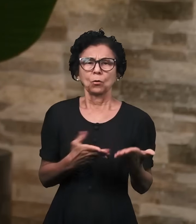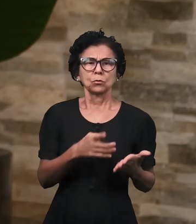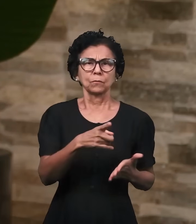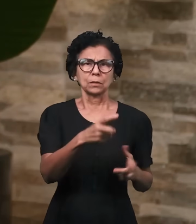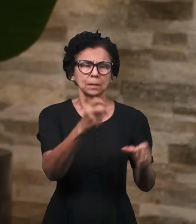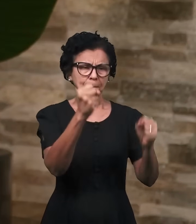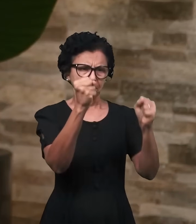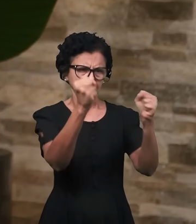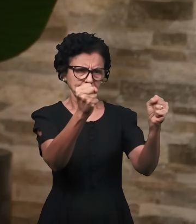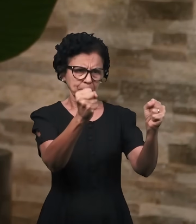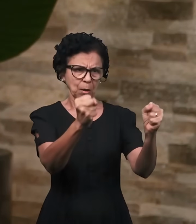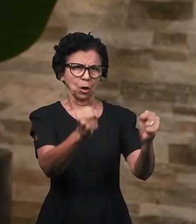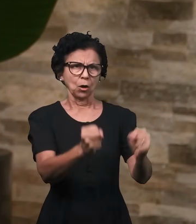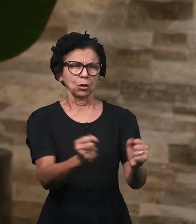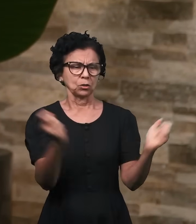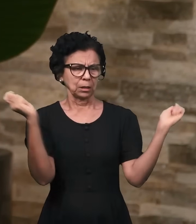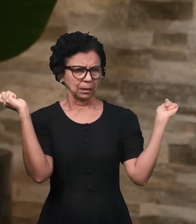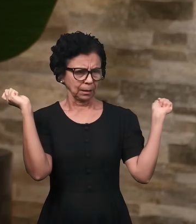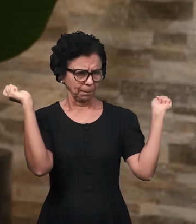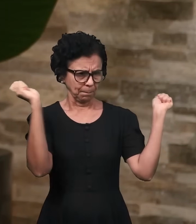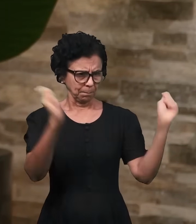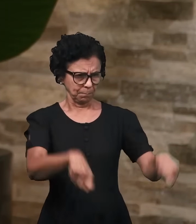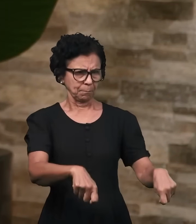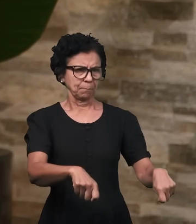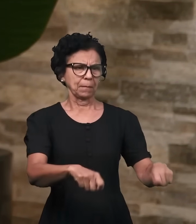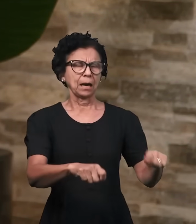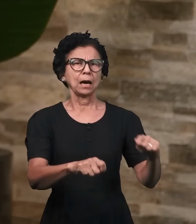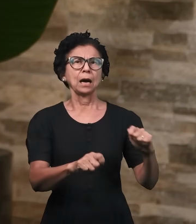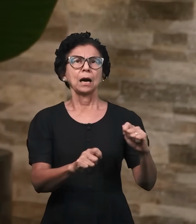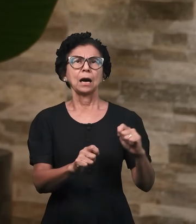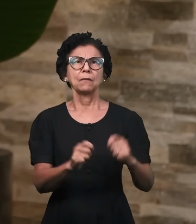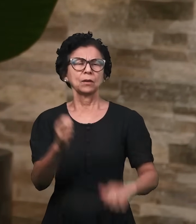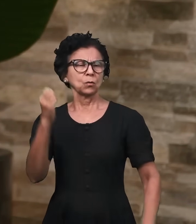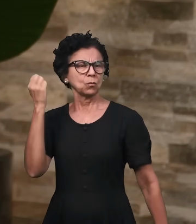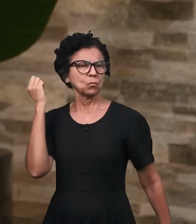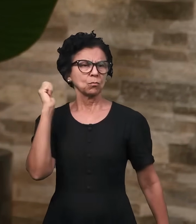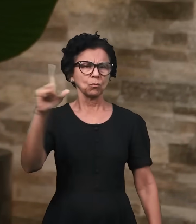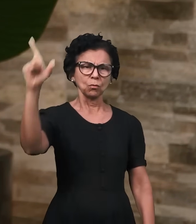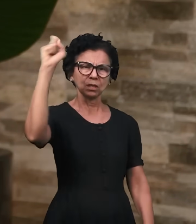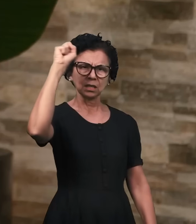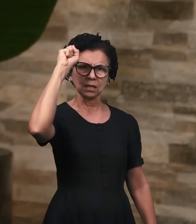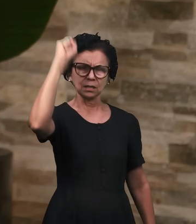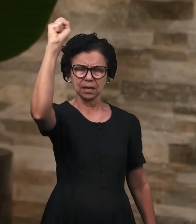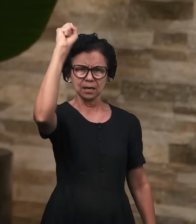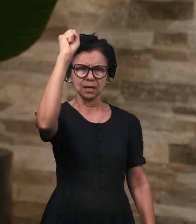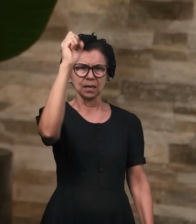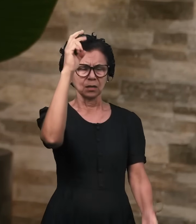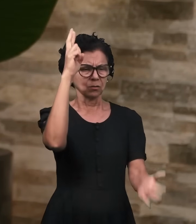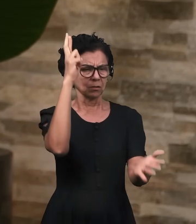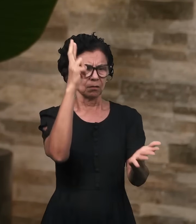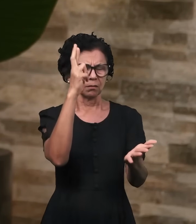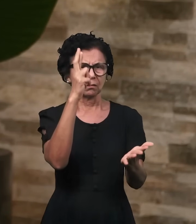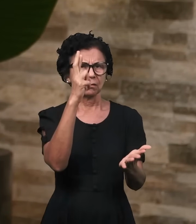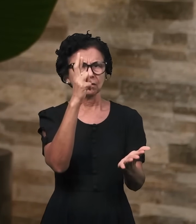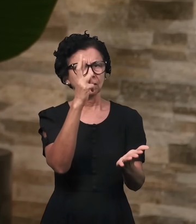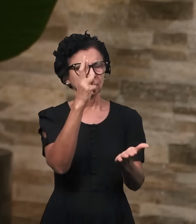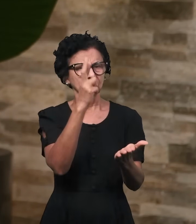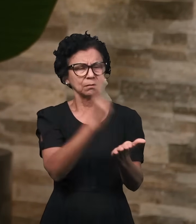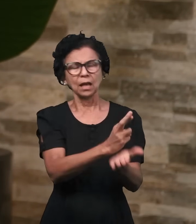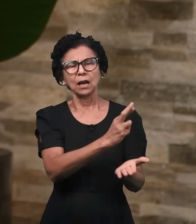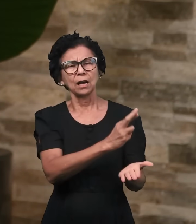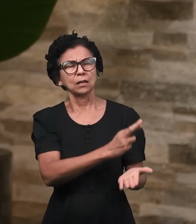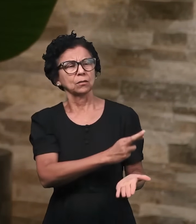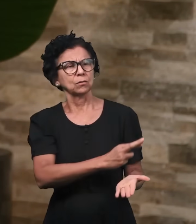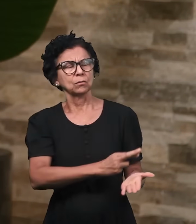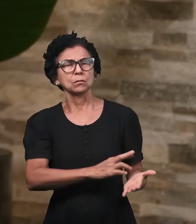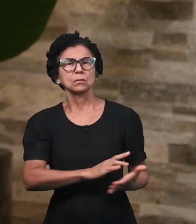pode, você é capaz, você vai fazer a todo tempo, os resultados você tem que apresentar. Isso